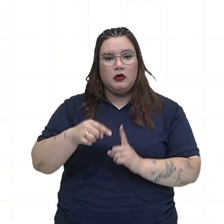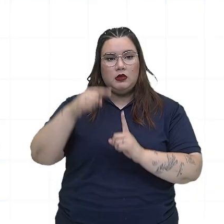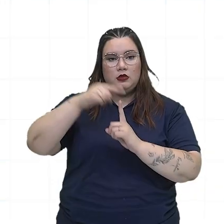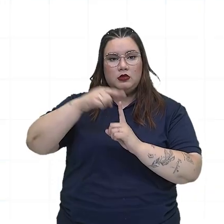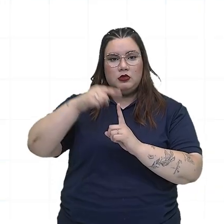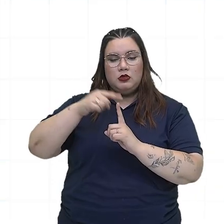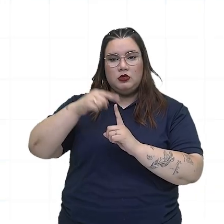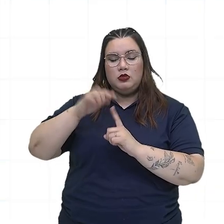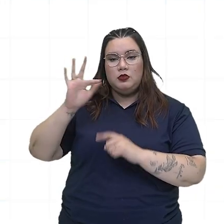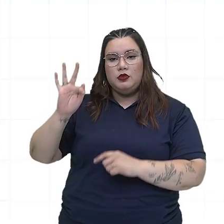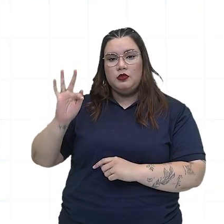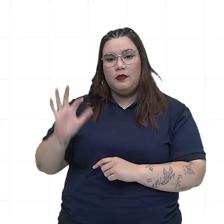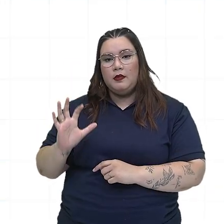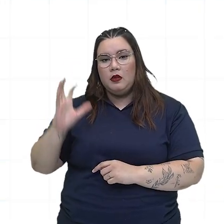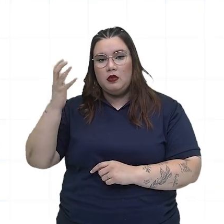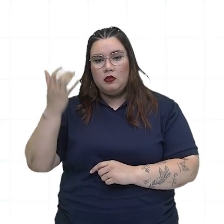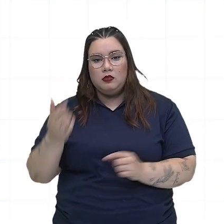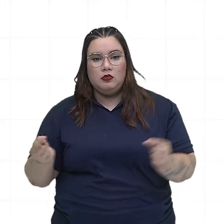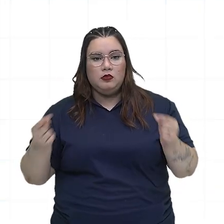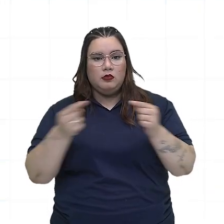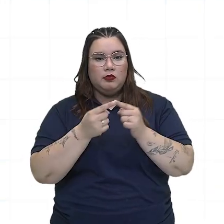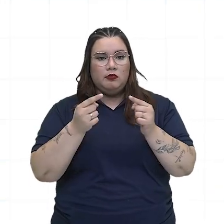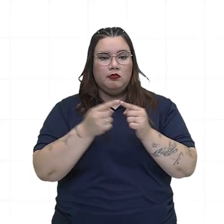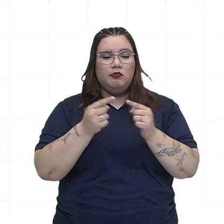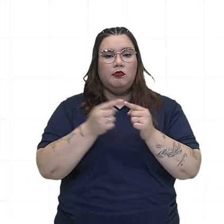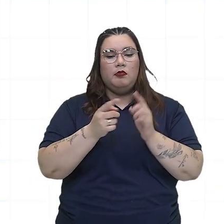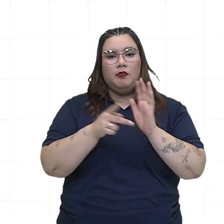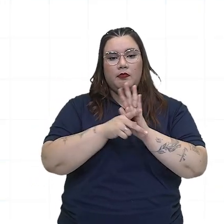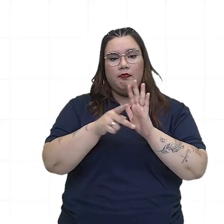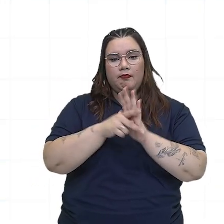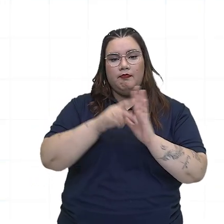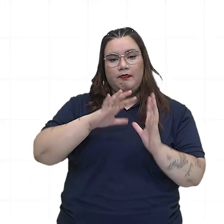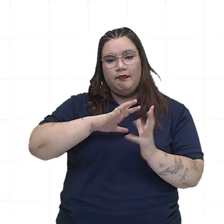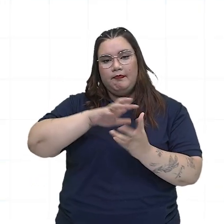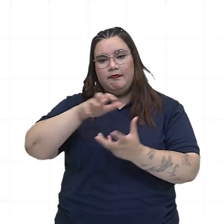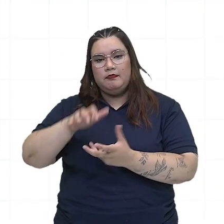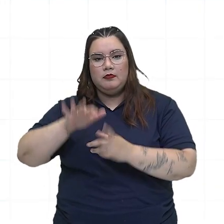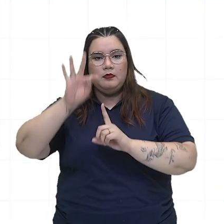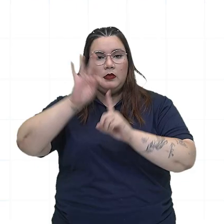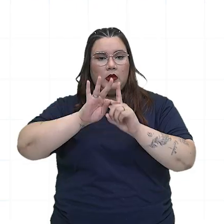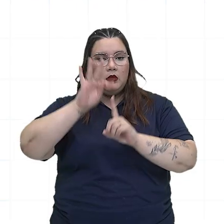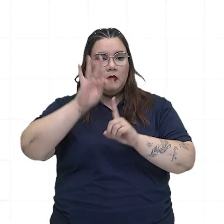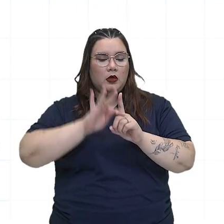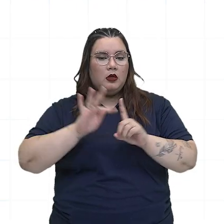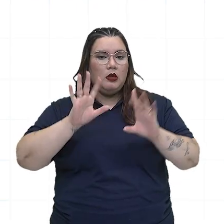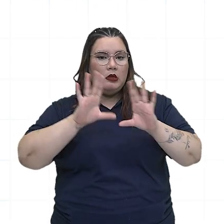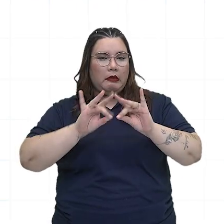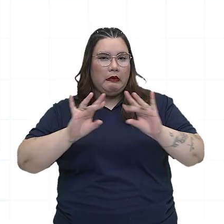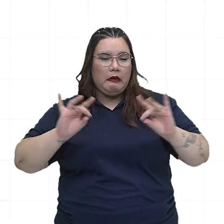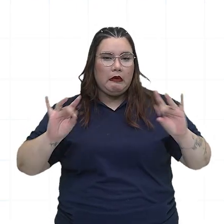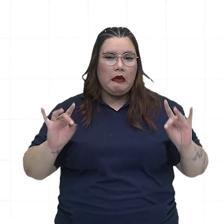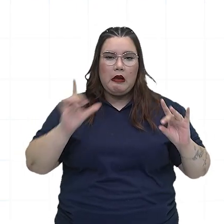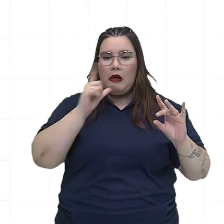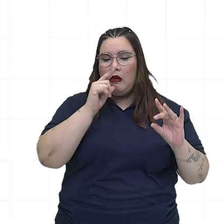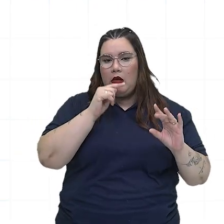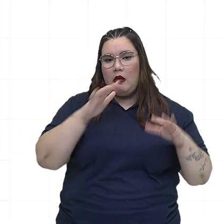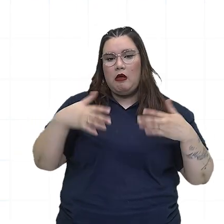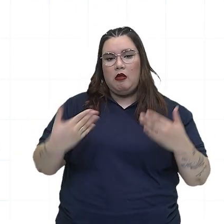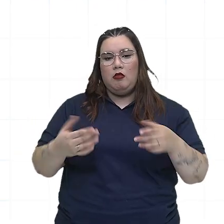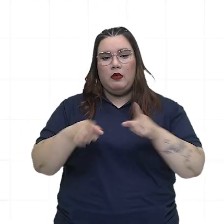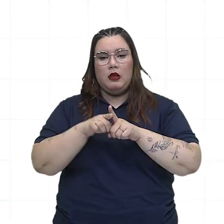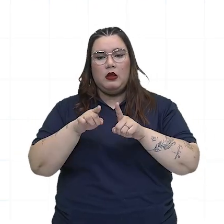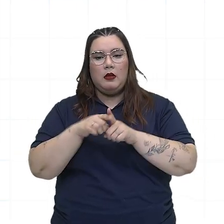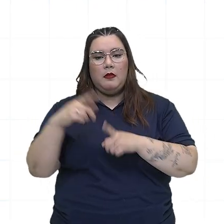esses fenômenos atmosféricos, as condições da atmosfera, as condições de temperatura, de umidade,